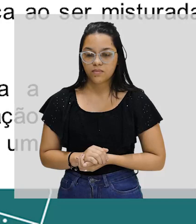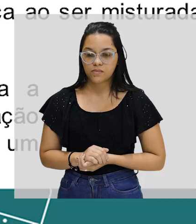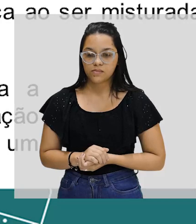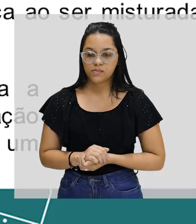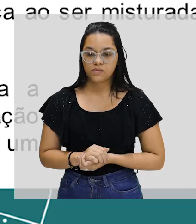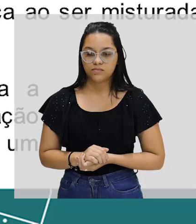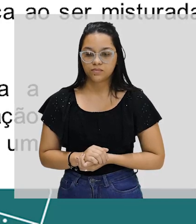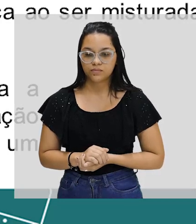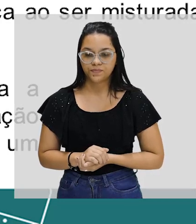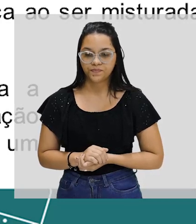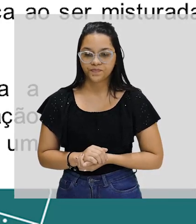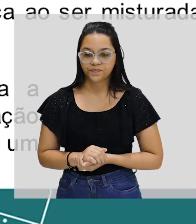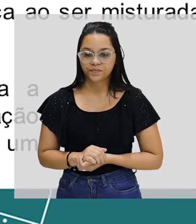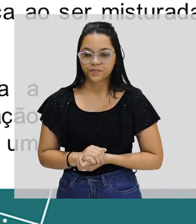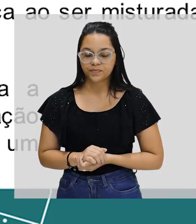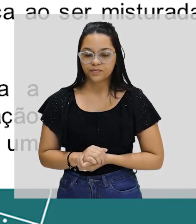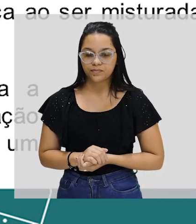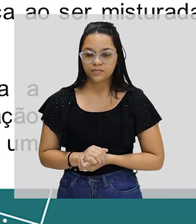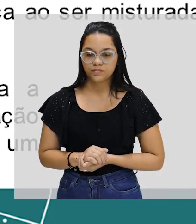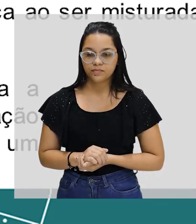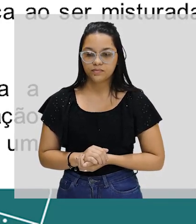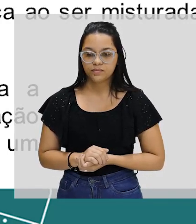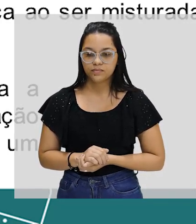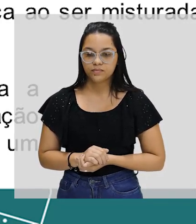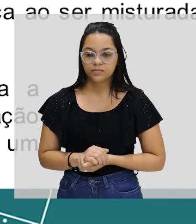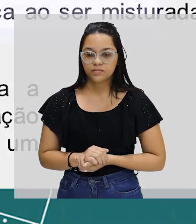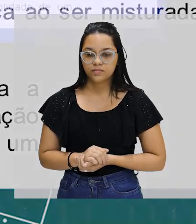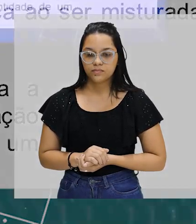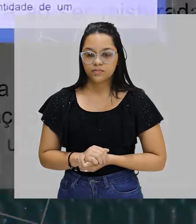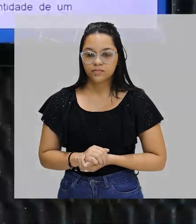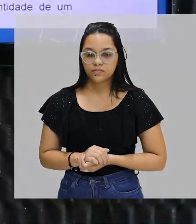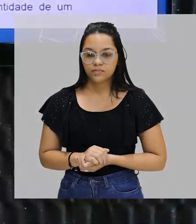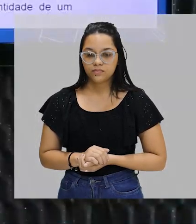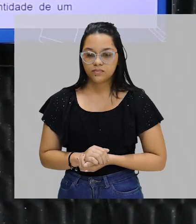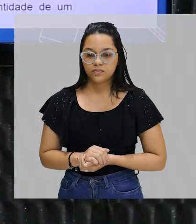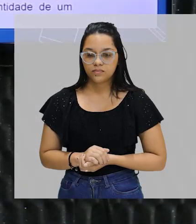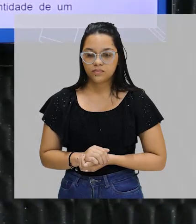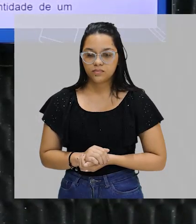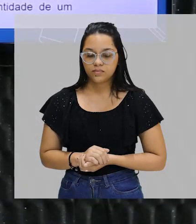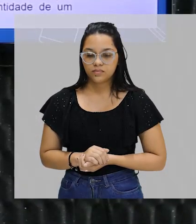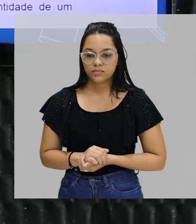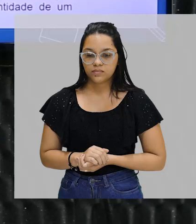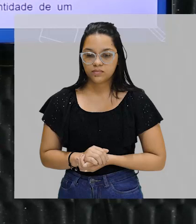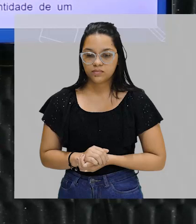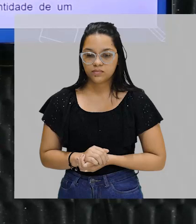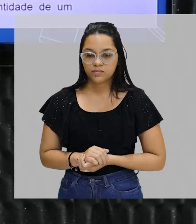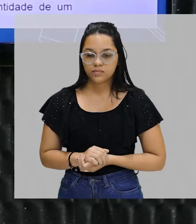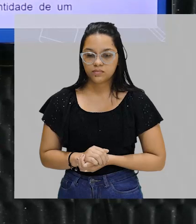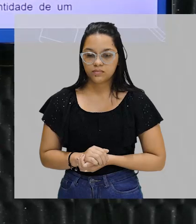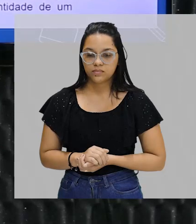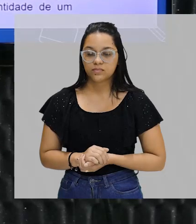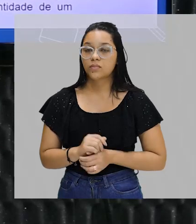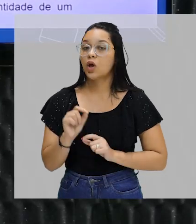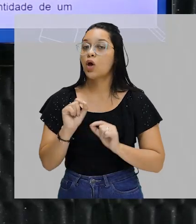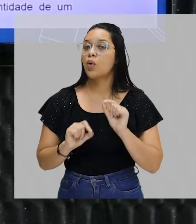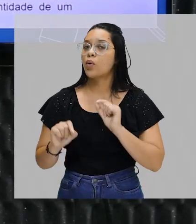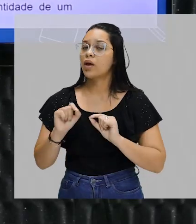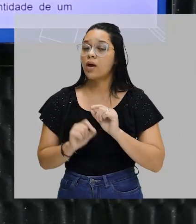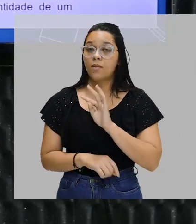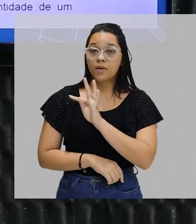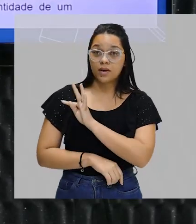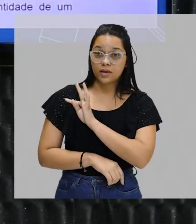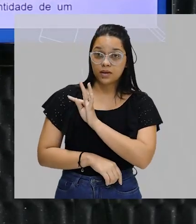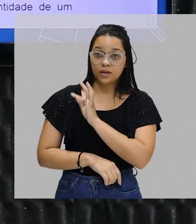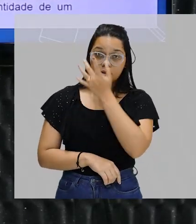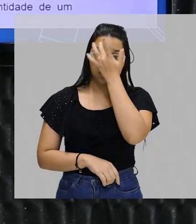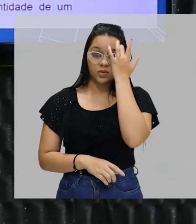em uma amostra utilizando uma solução de concentração conhecida. Então, é uma técnica que os